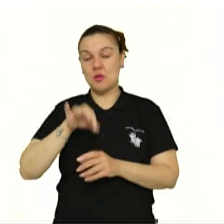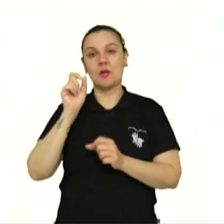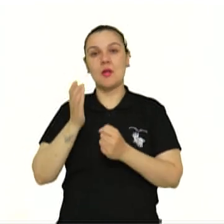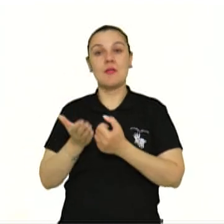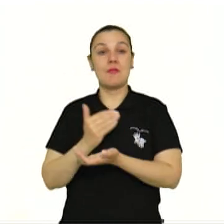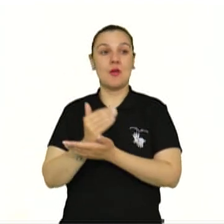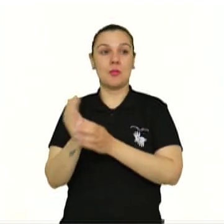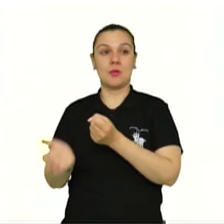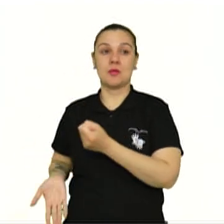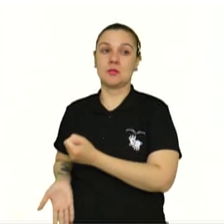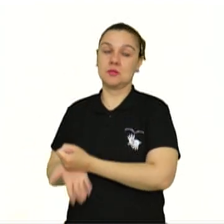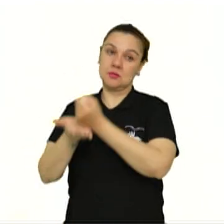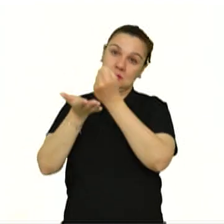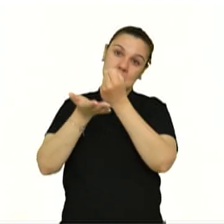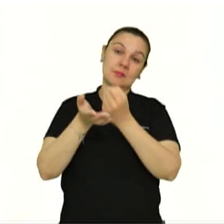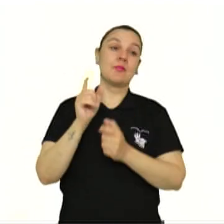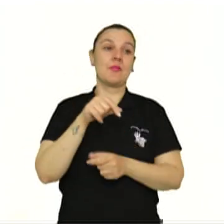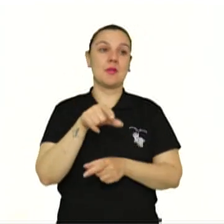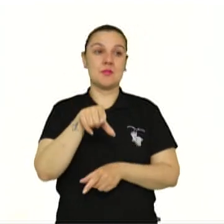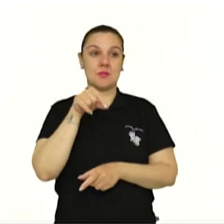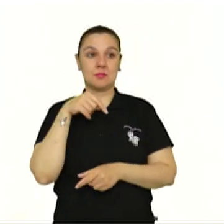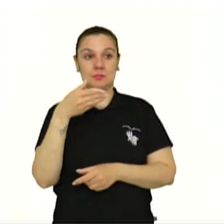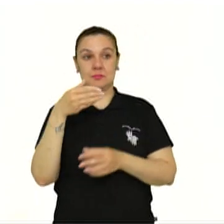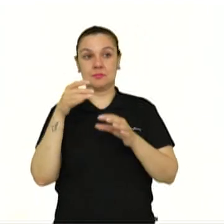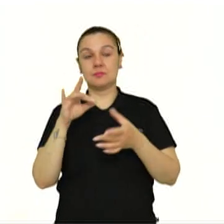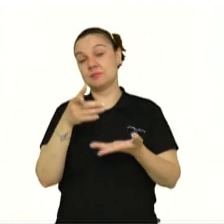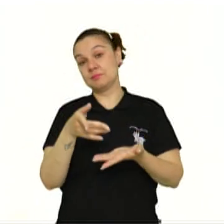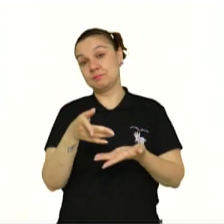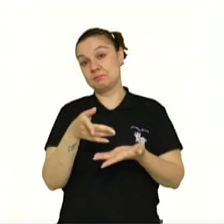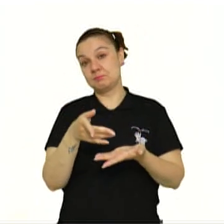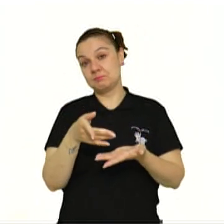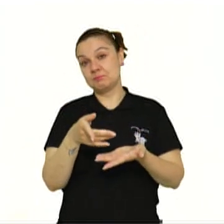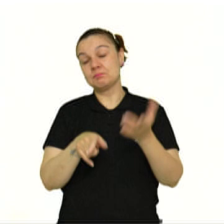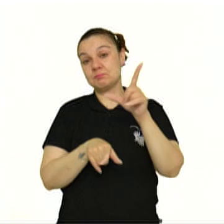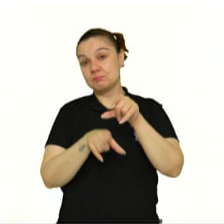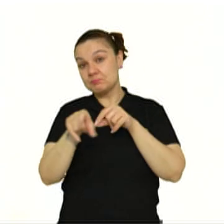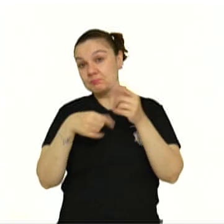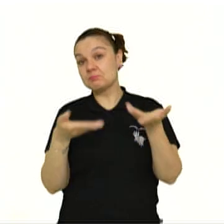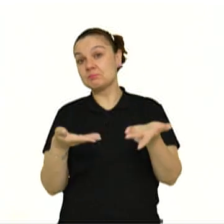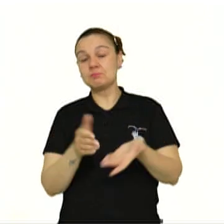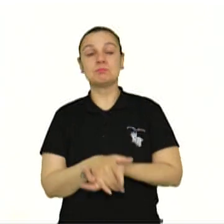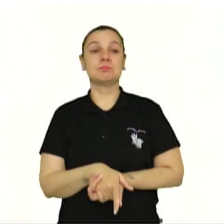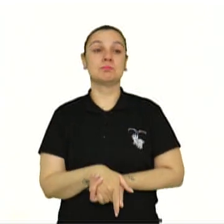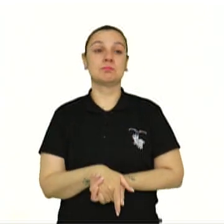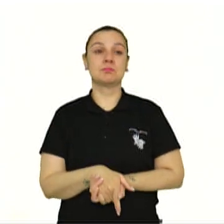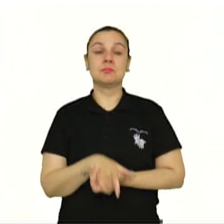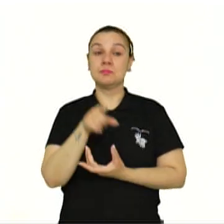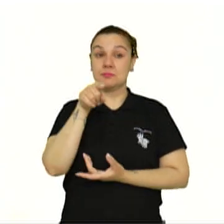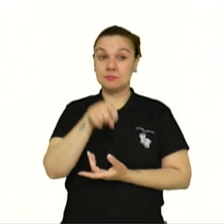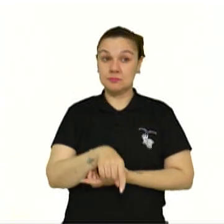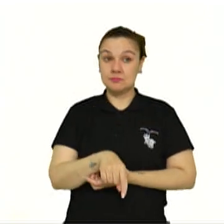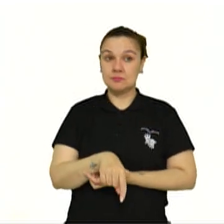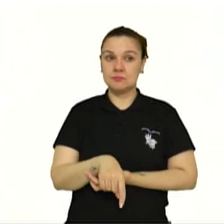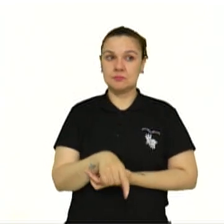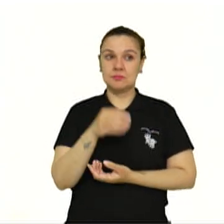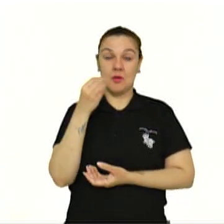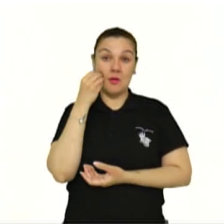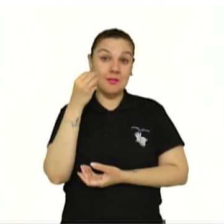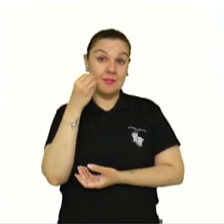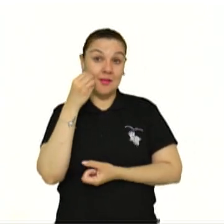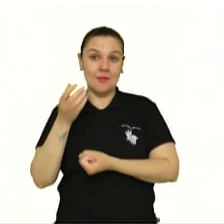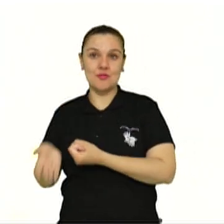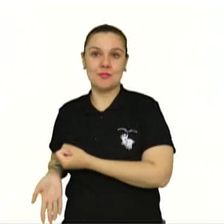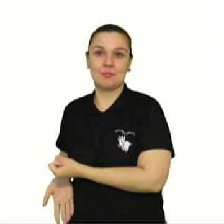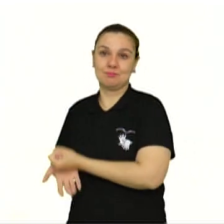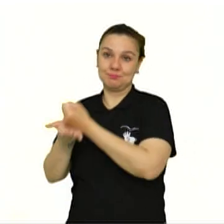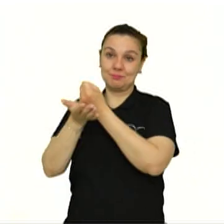vai começar servindo vai ser decidido através desse sorteio que o árbitro faz. Outra coisa interessante é a tentativa de